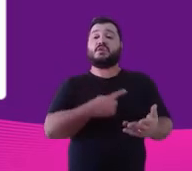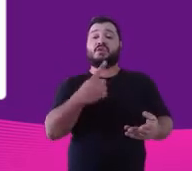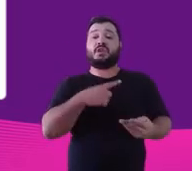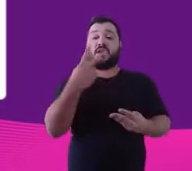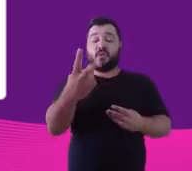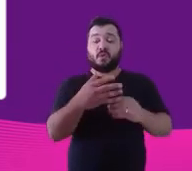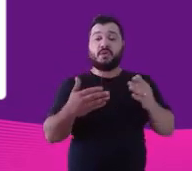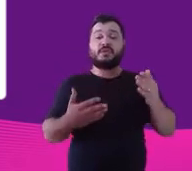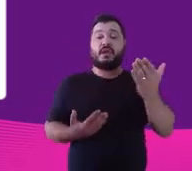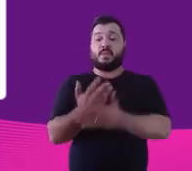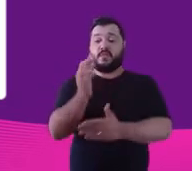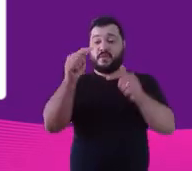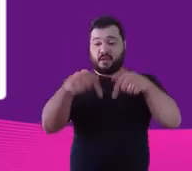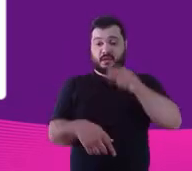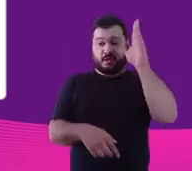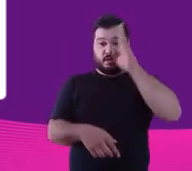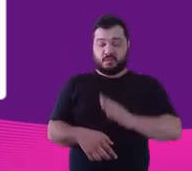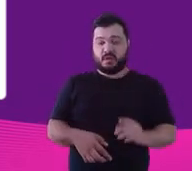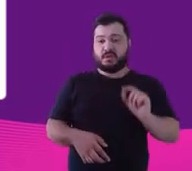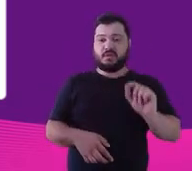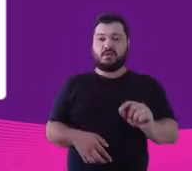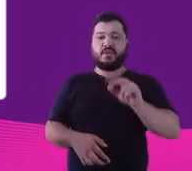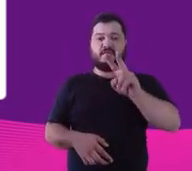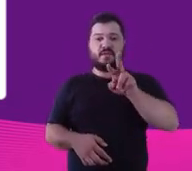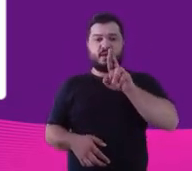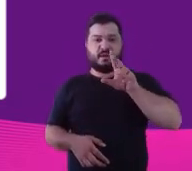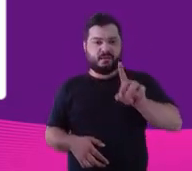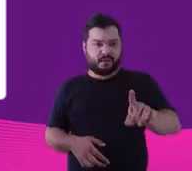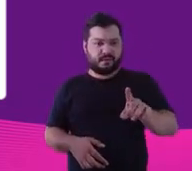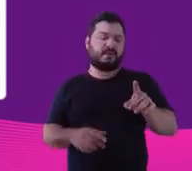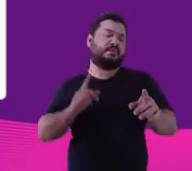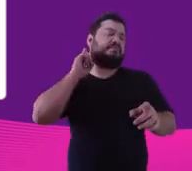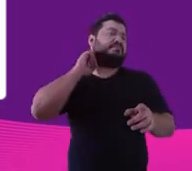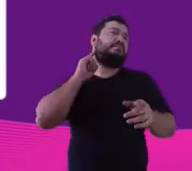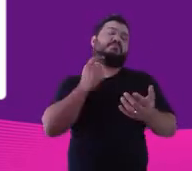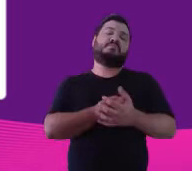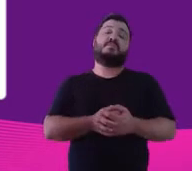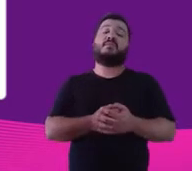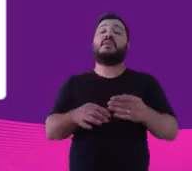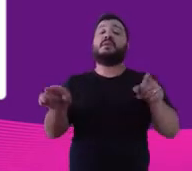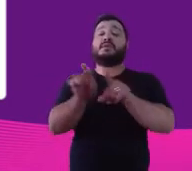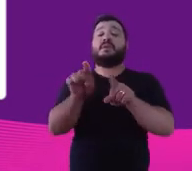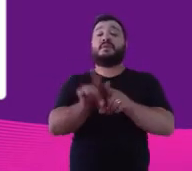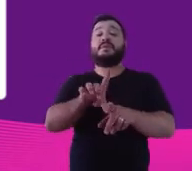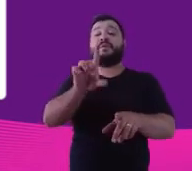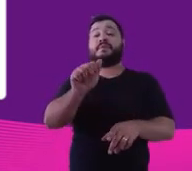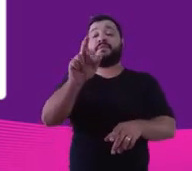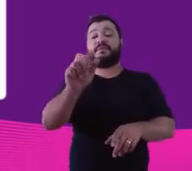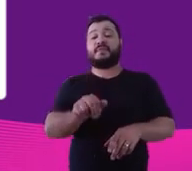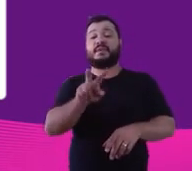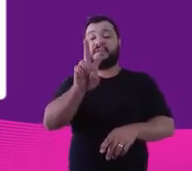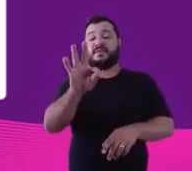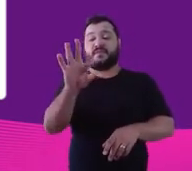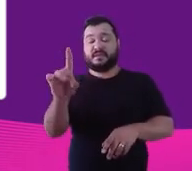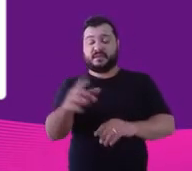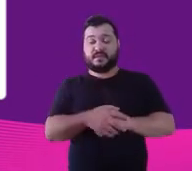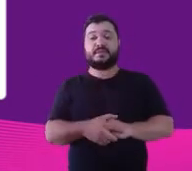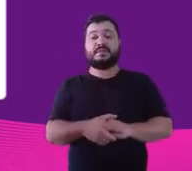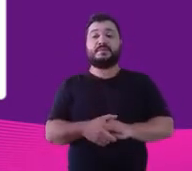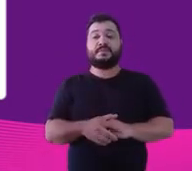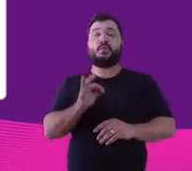Estudantes aprovados no Brasil o que é o Zé Ribeiro né e o dar a VP da